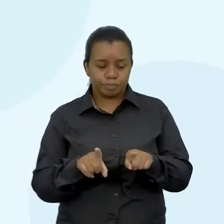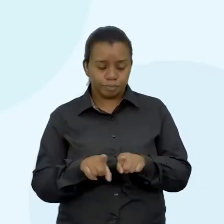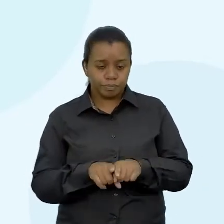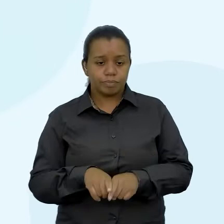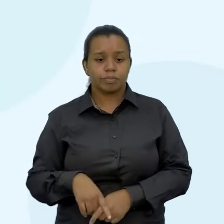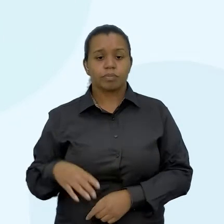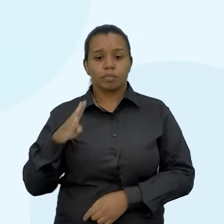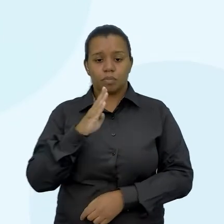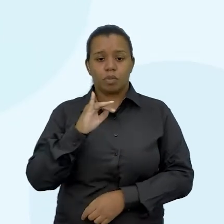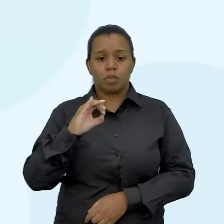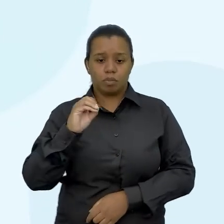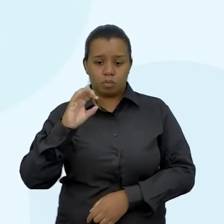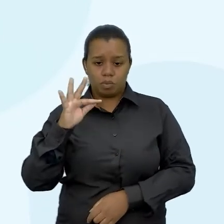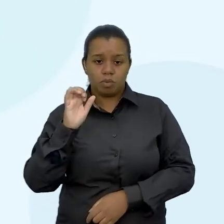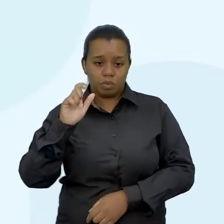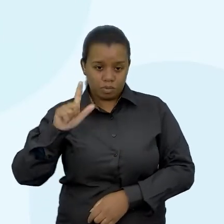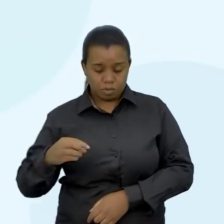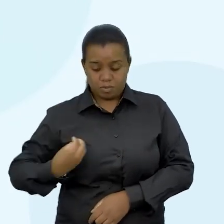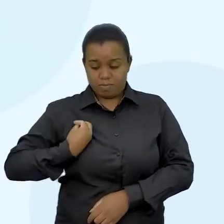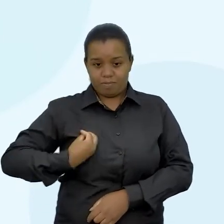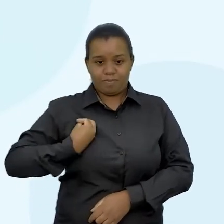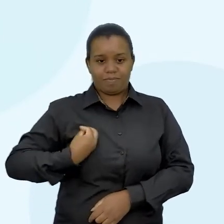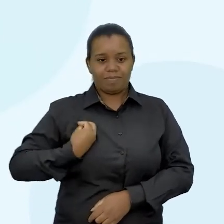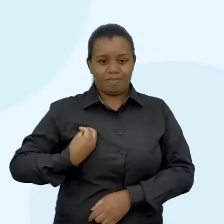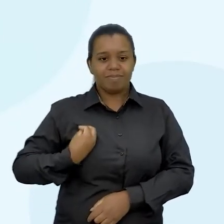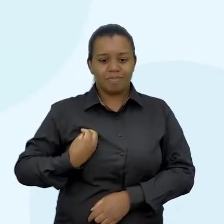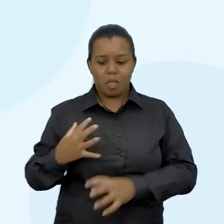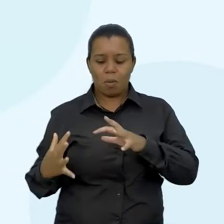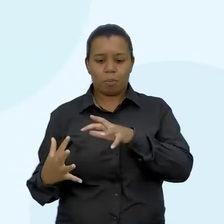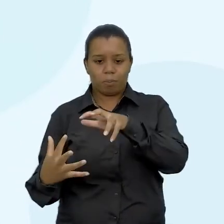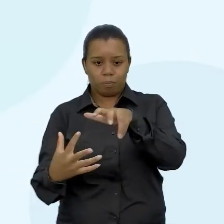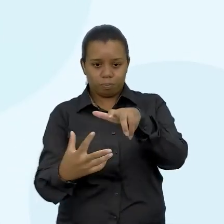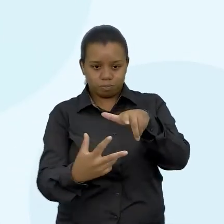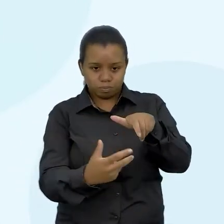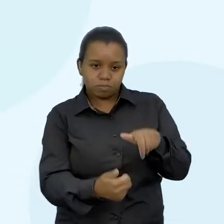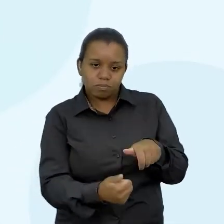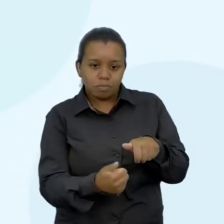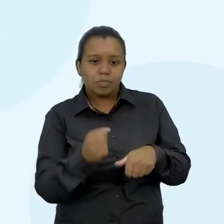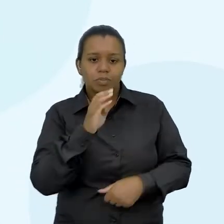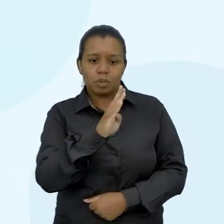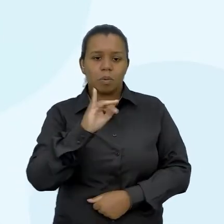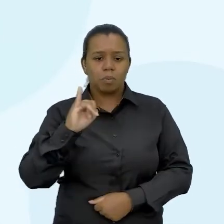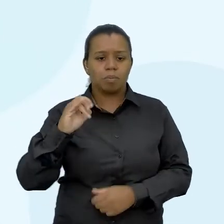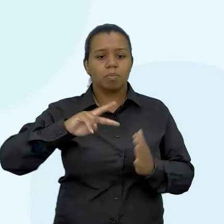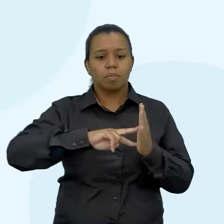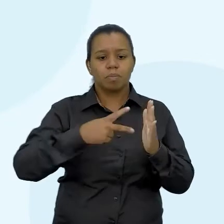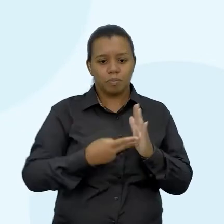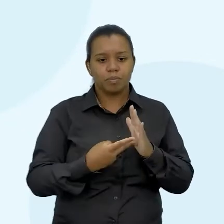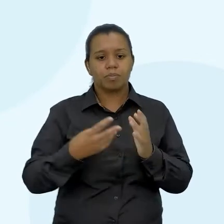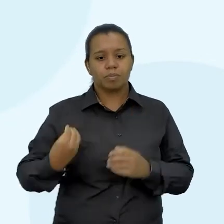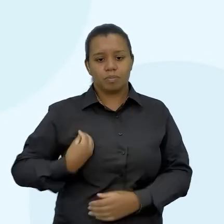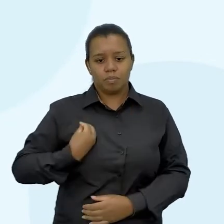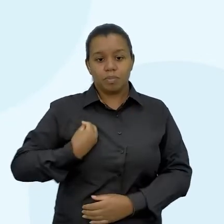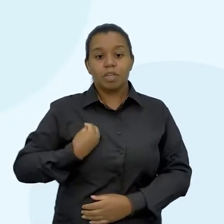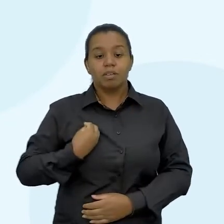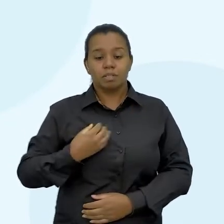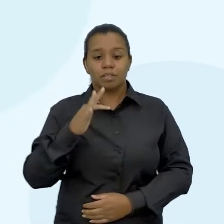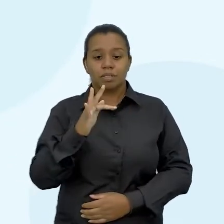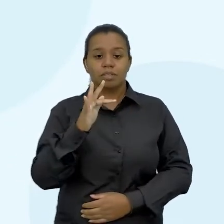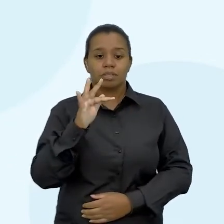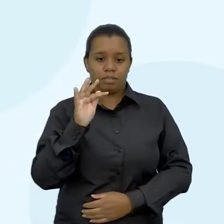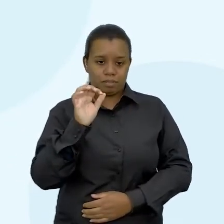de vida que nós temos no nosso planeta, né? Bio quer dizer vida, né? Esfera,